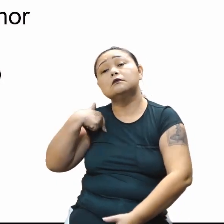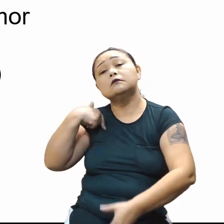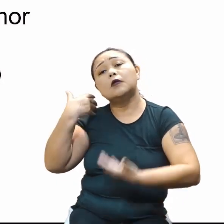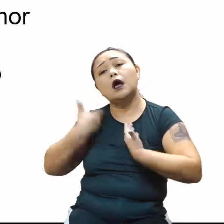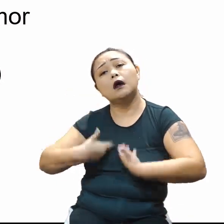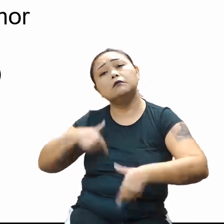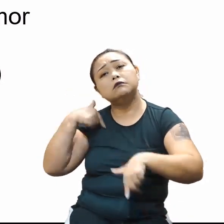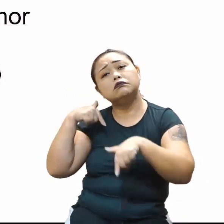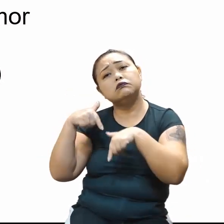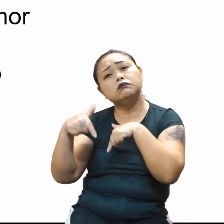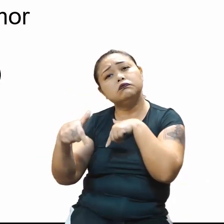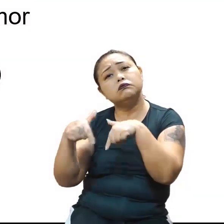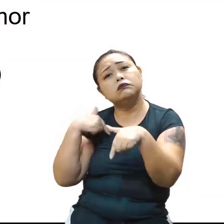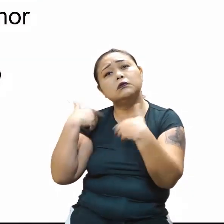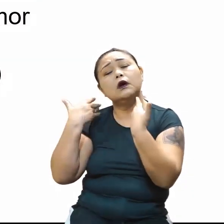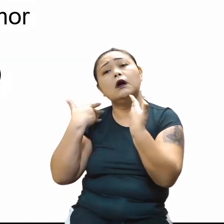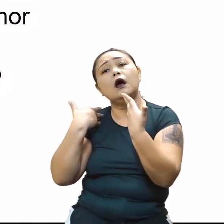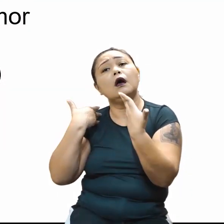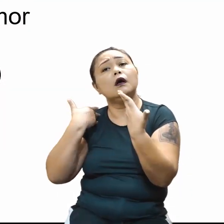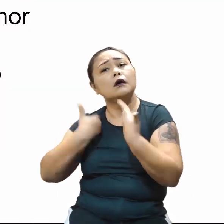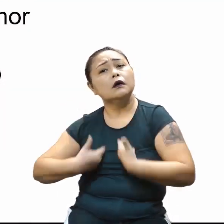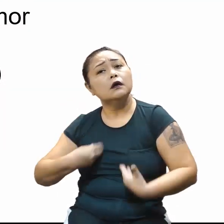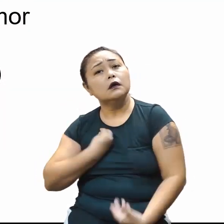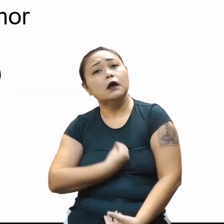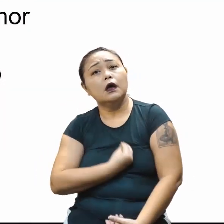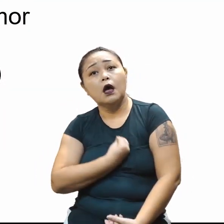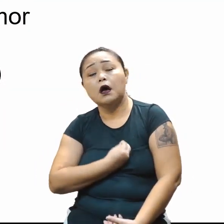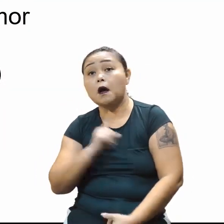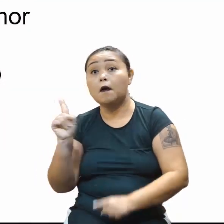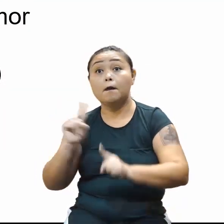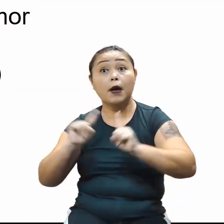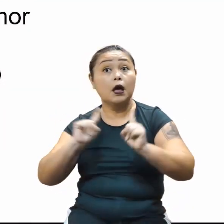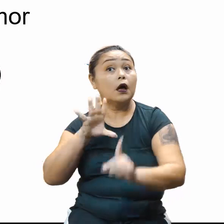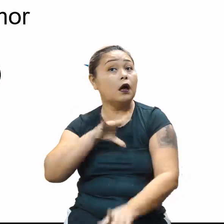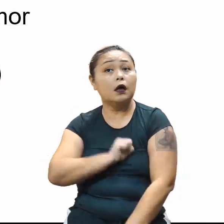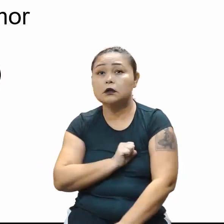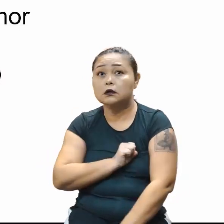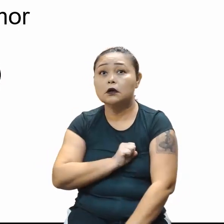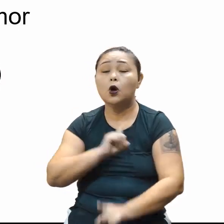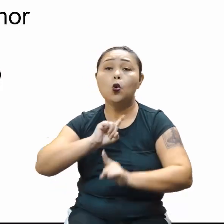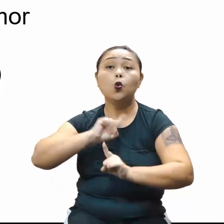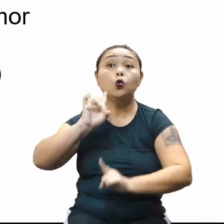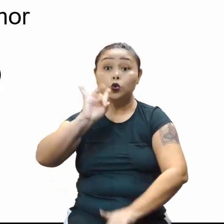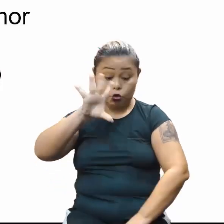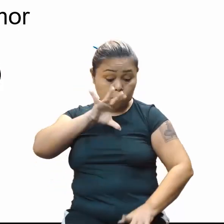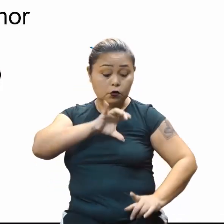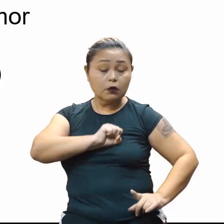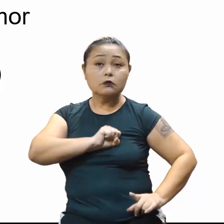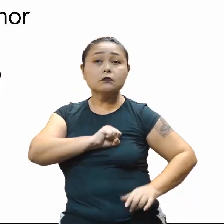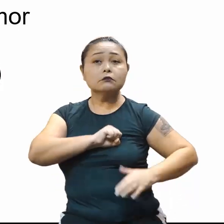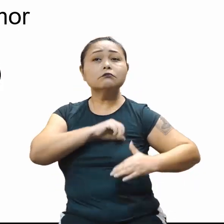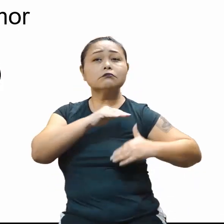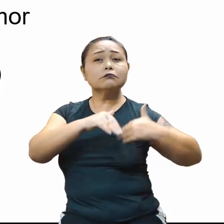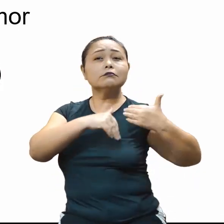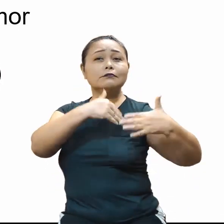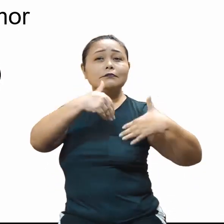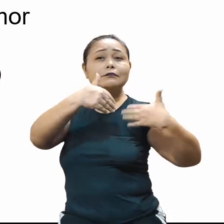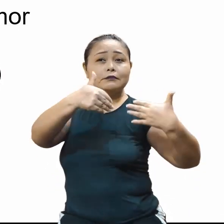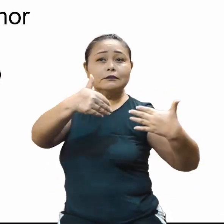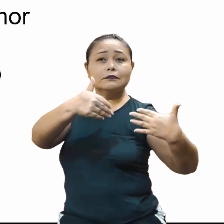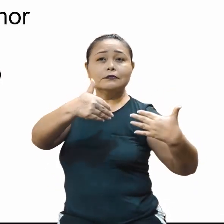cansa de trabalhar, cansa de viver, não cansa de amar. Só o amor constrói.